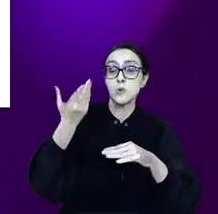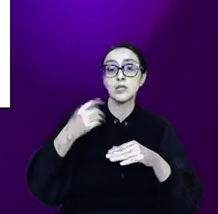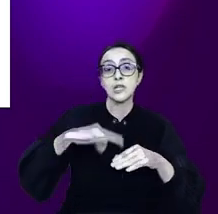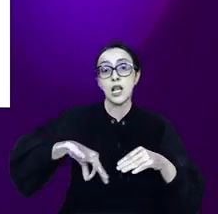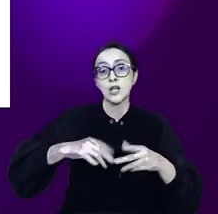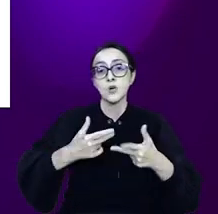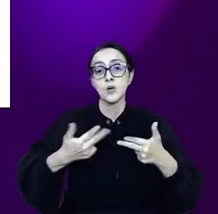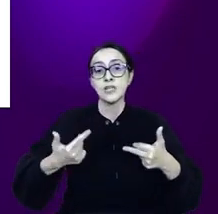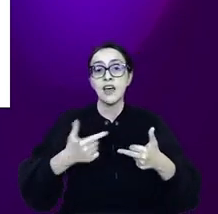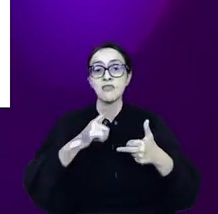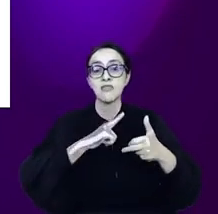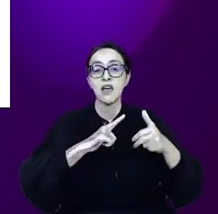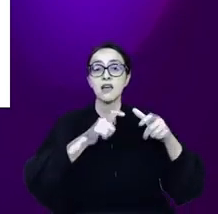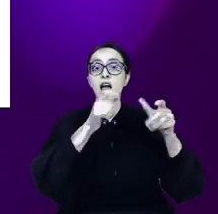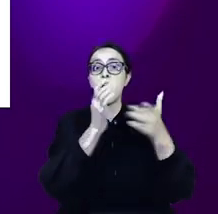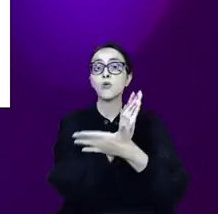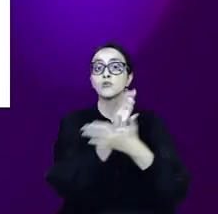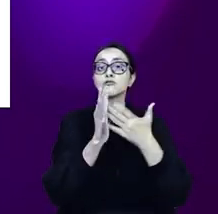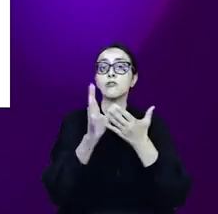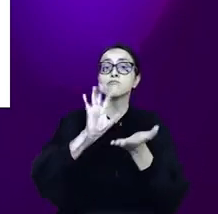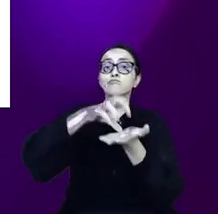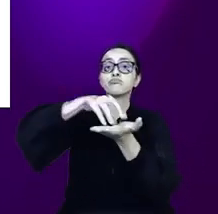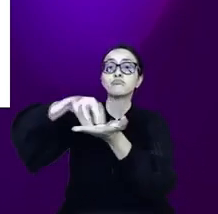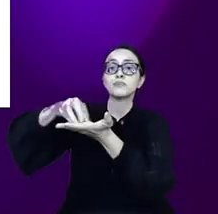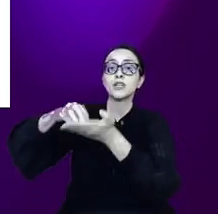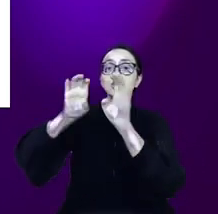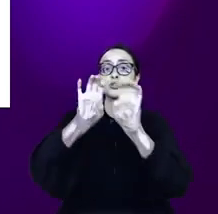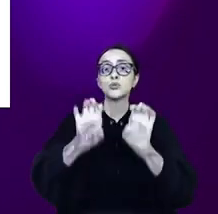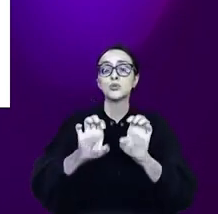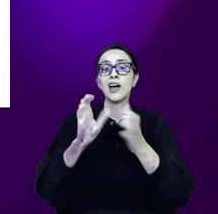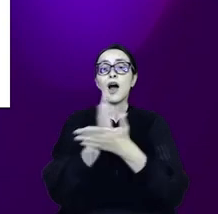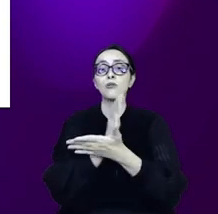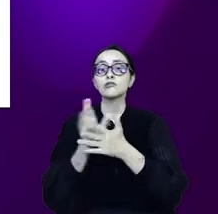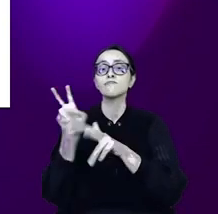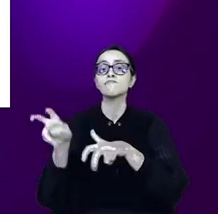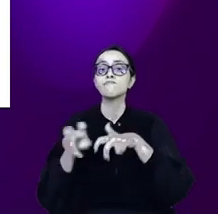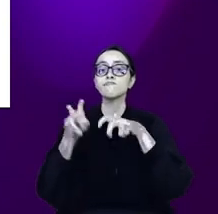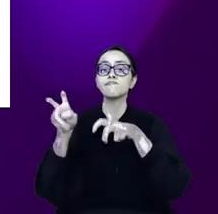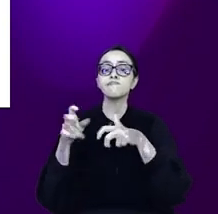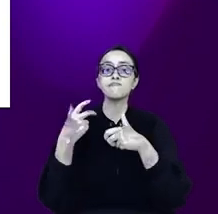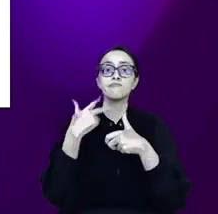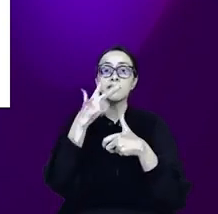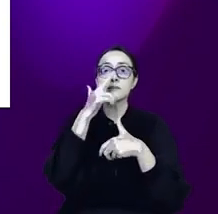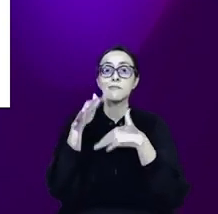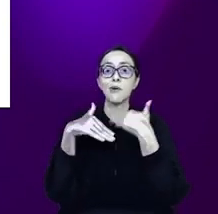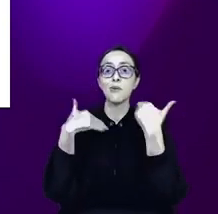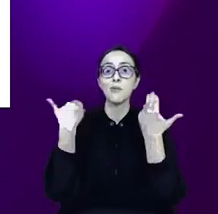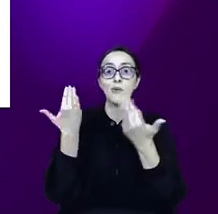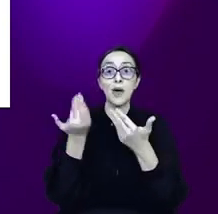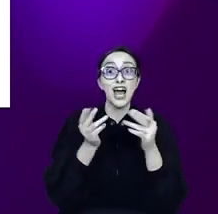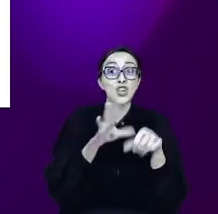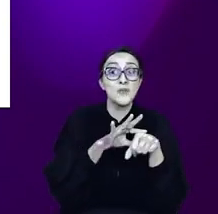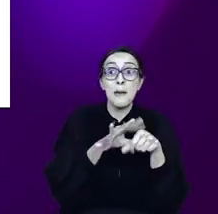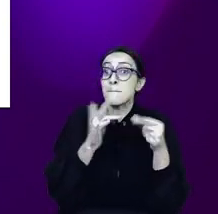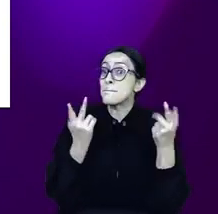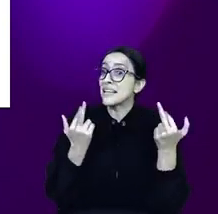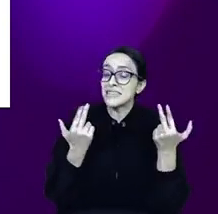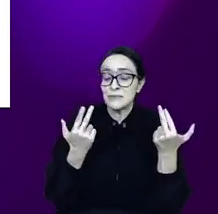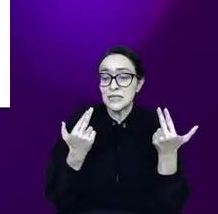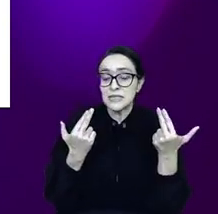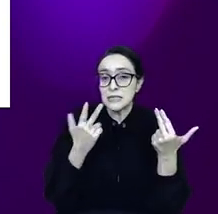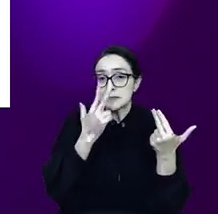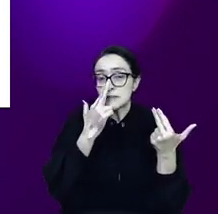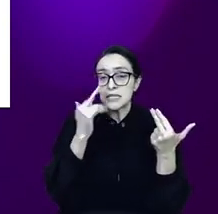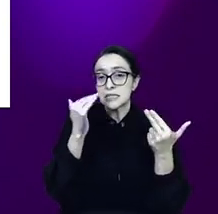termos de centros mais bem estruturados e de centros mais rurais, onde a mortalidade pela mesma doença se torna muito